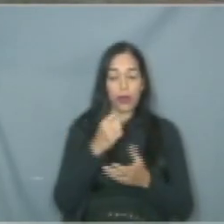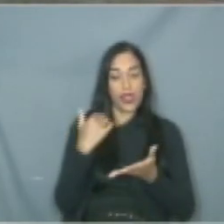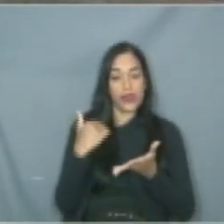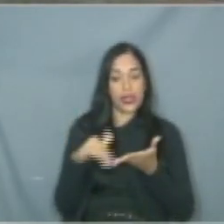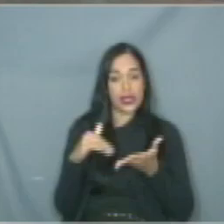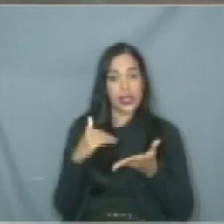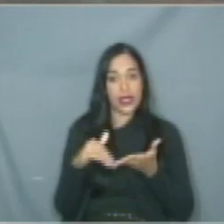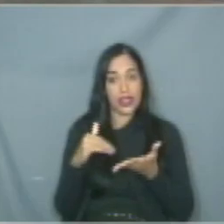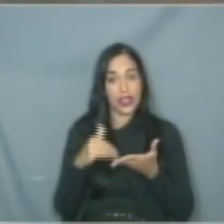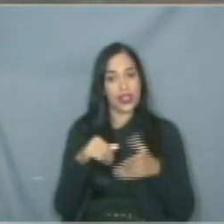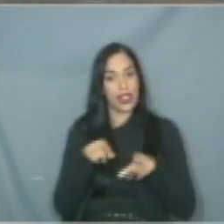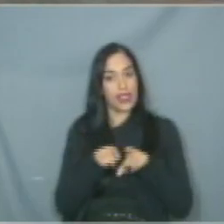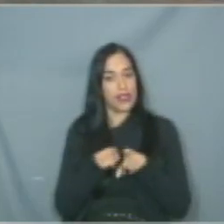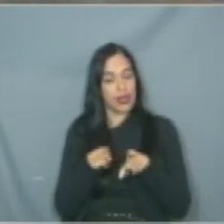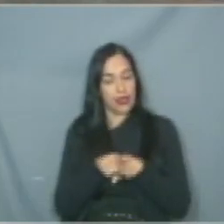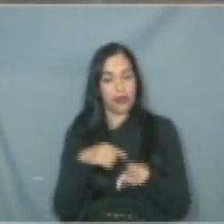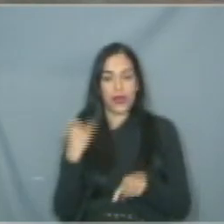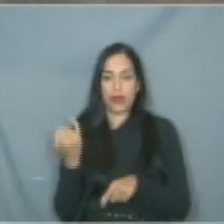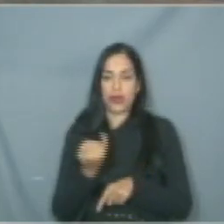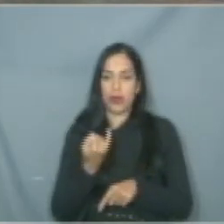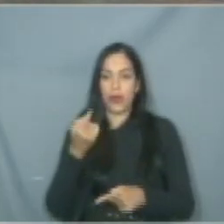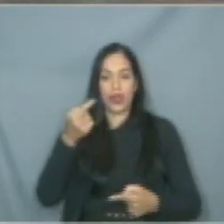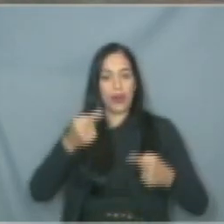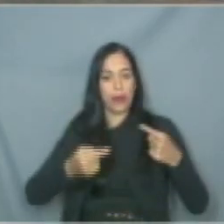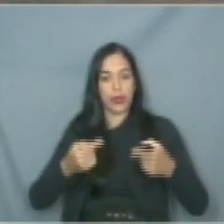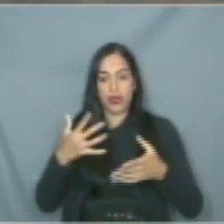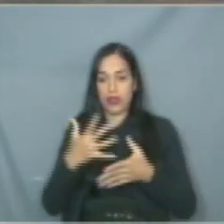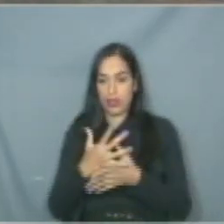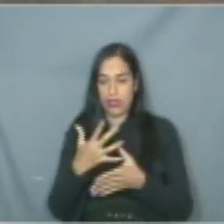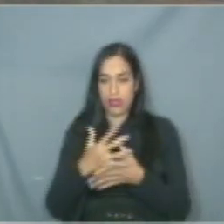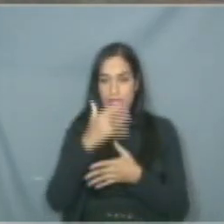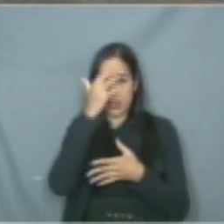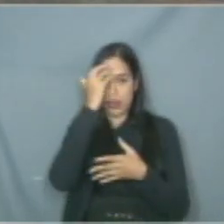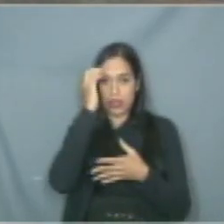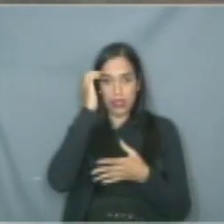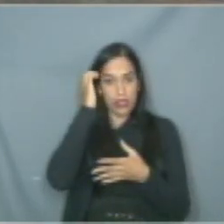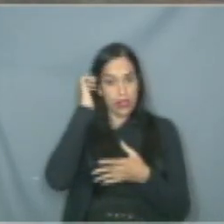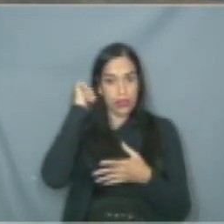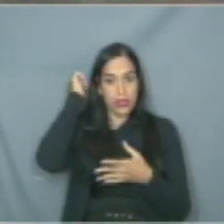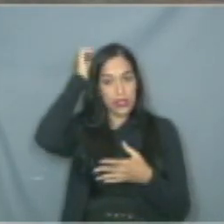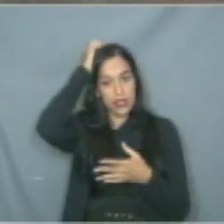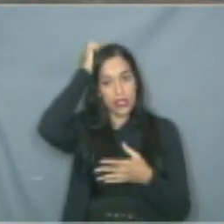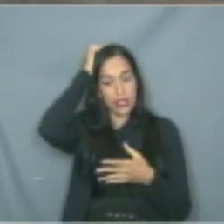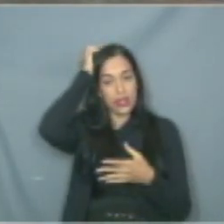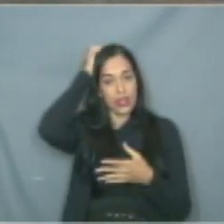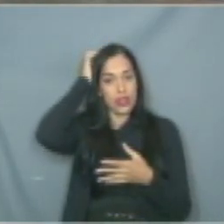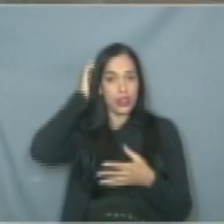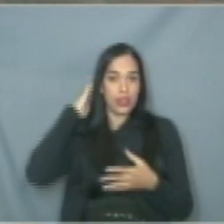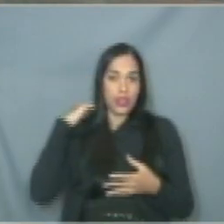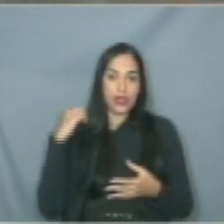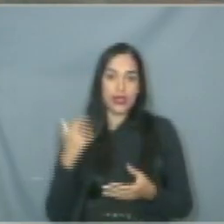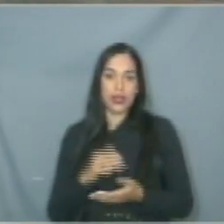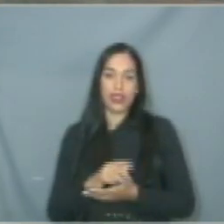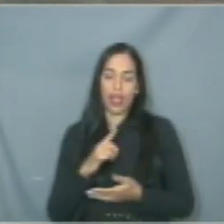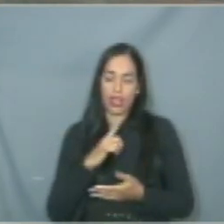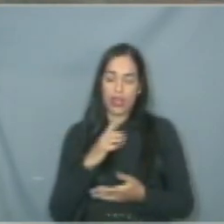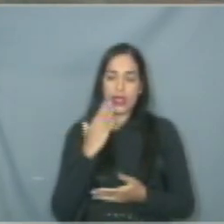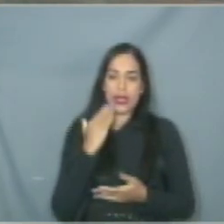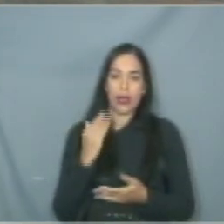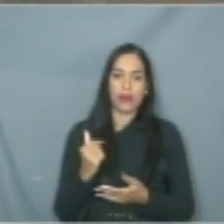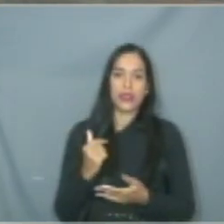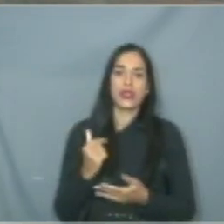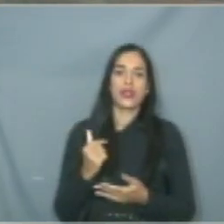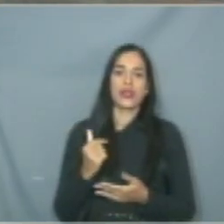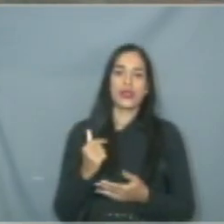secretaria também muito importante de política urbana. Vossa Excelência, com toda certeza, tem muita propriedade para